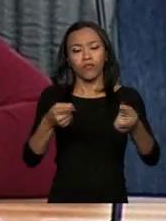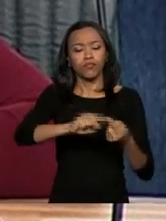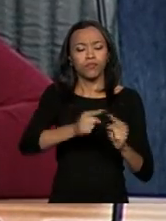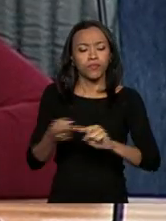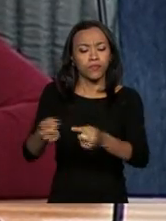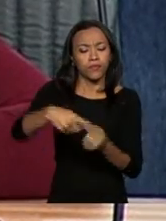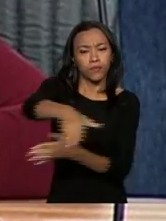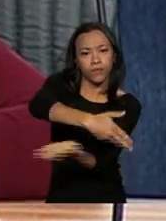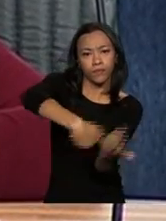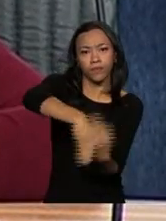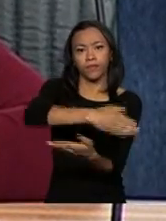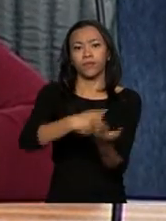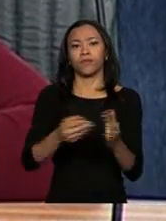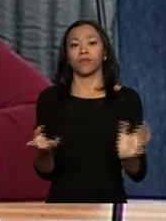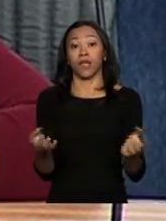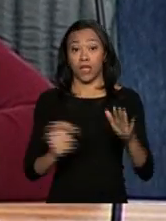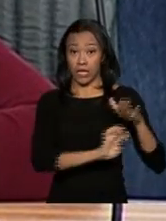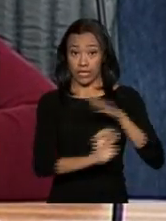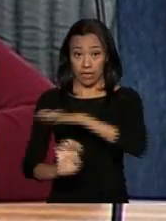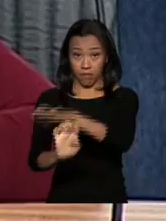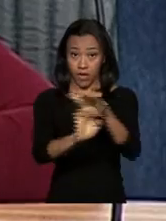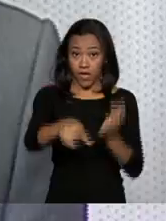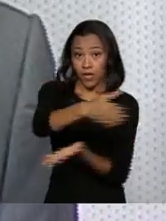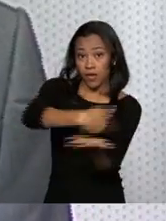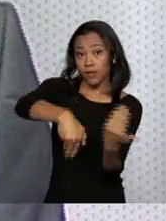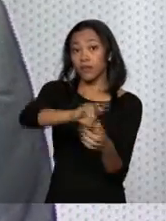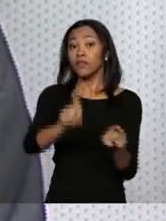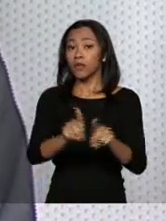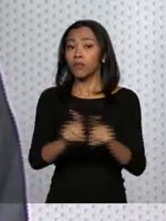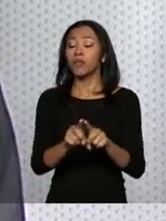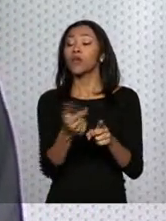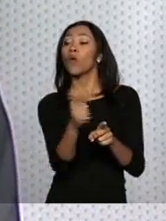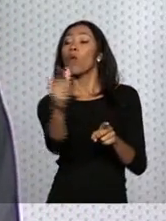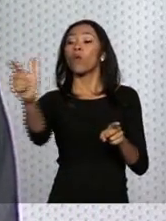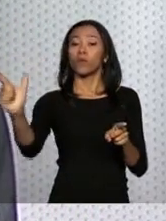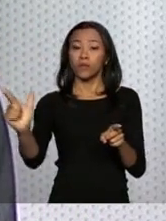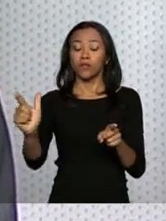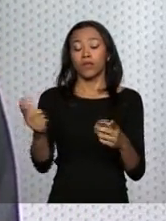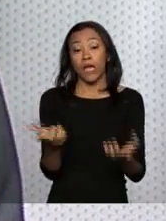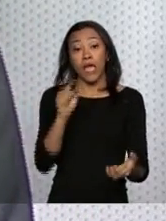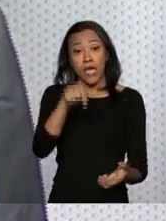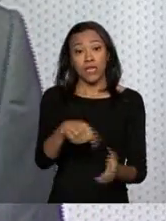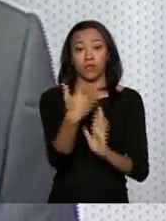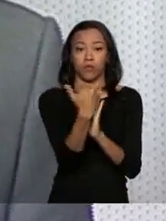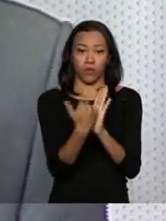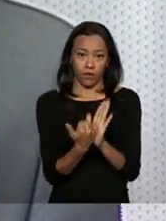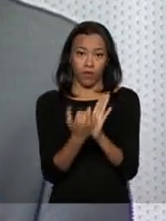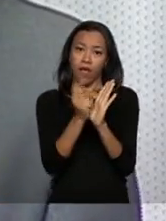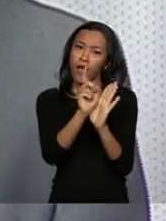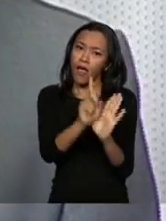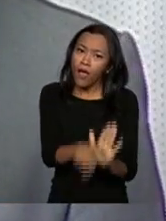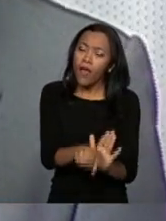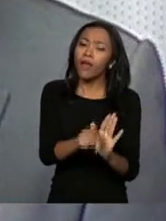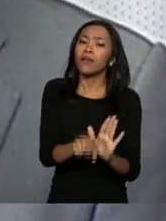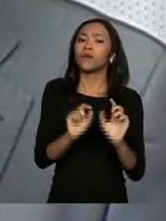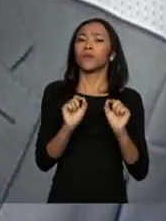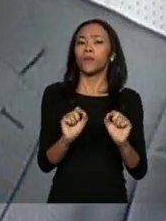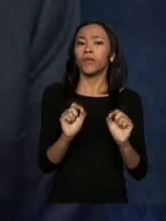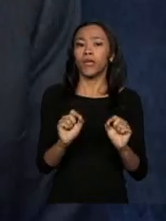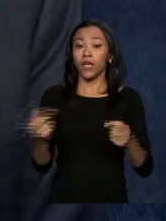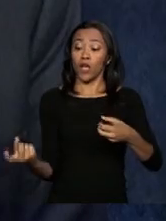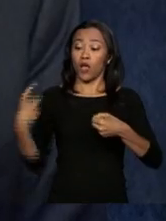cooperação tanto entre si quanto com outros atores locais o programa é executado por meio da celebração de